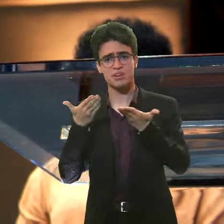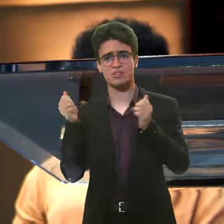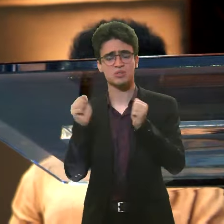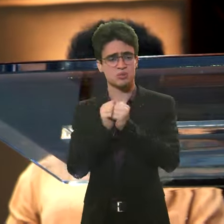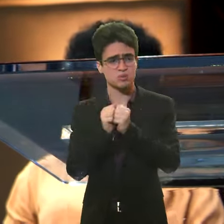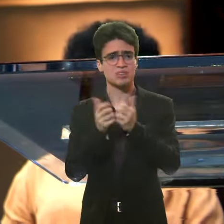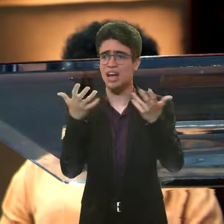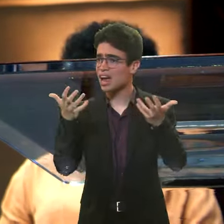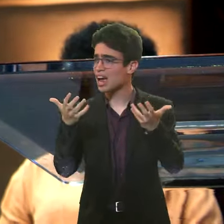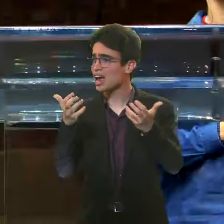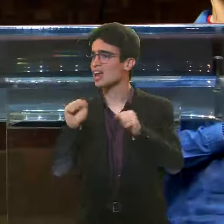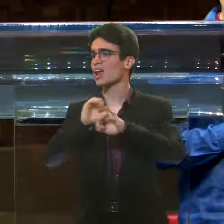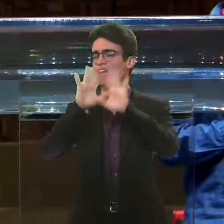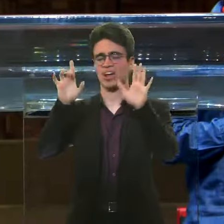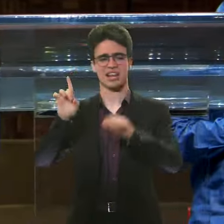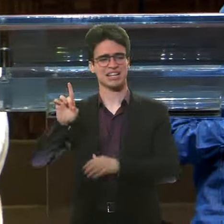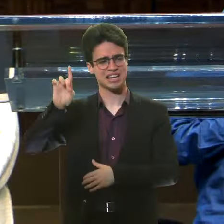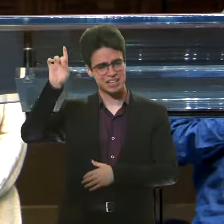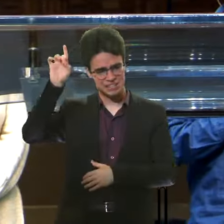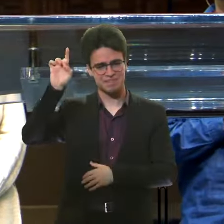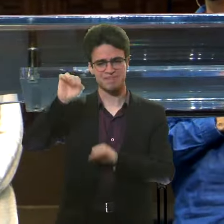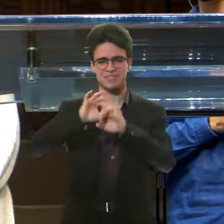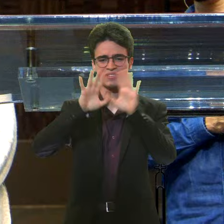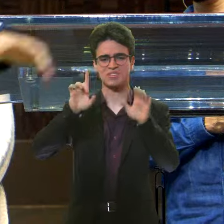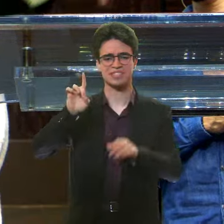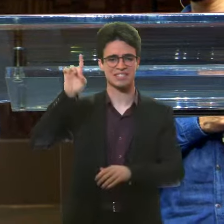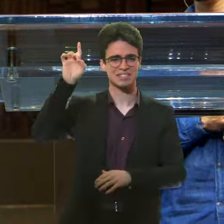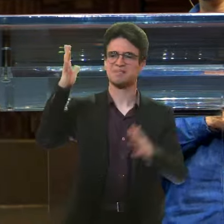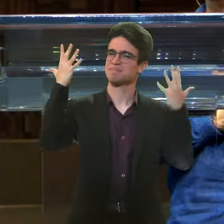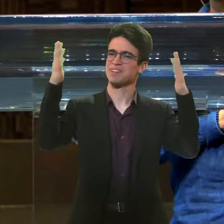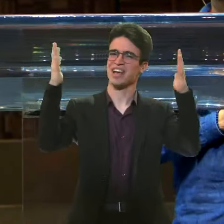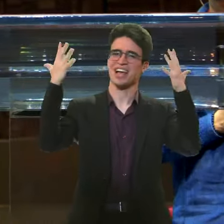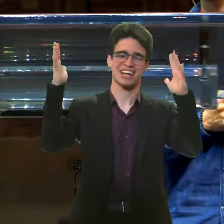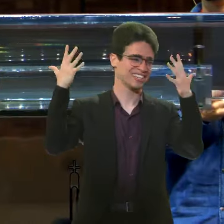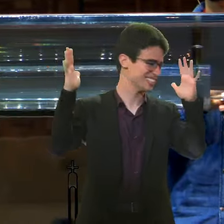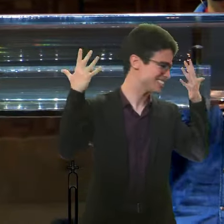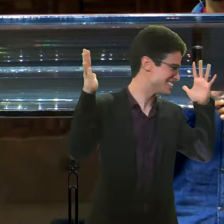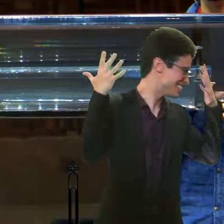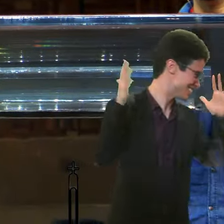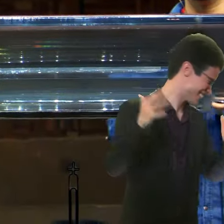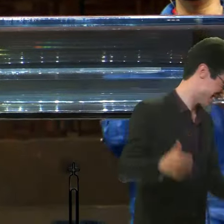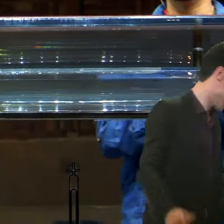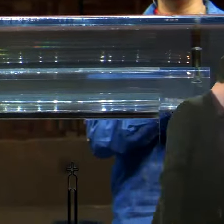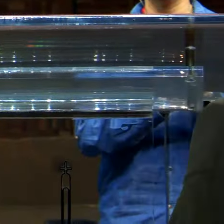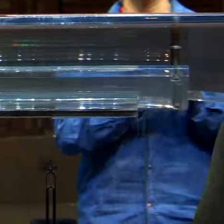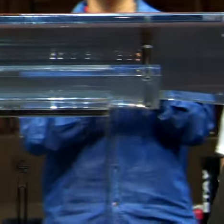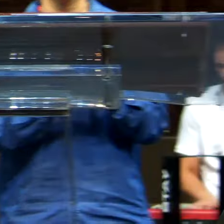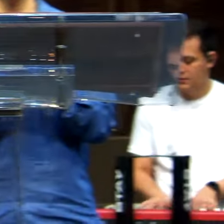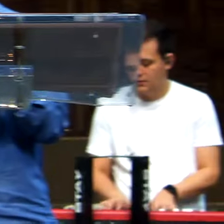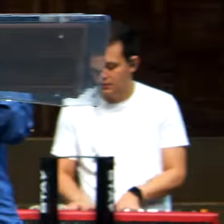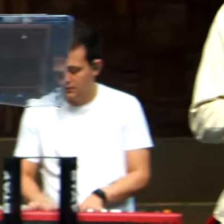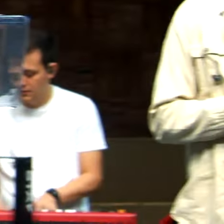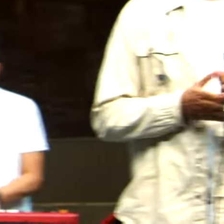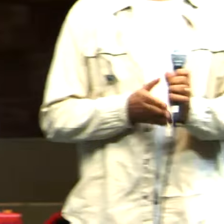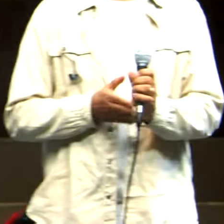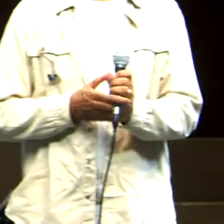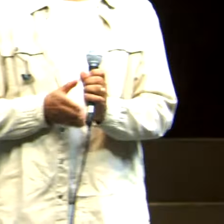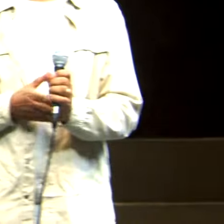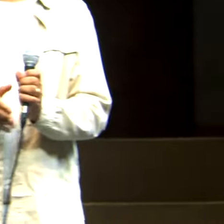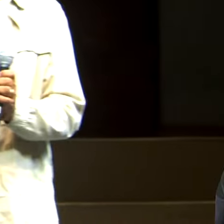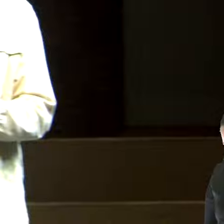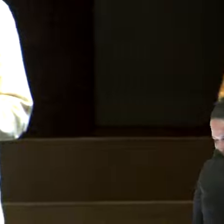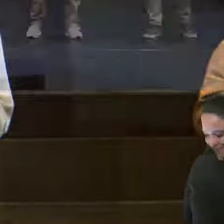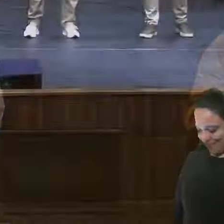sua vida? Glória a Deus aqui, glória a Deus, glória a Deus. Você pode aplaudir esses irmãos que estão clamando o nome de Jesus aqui?